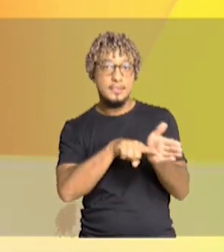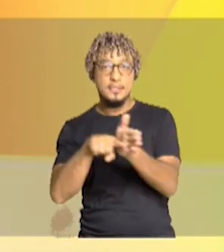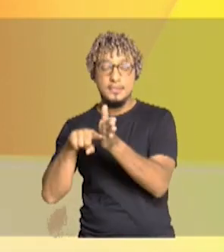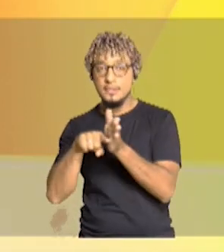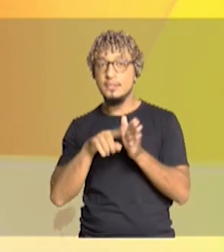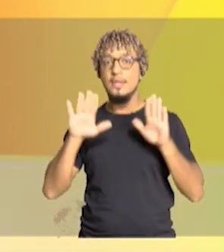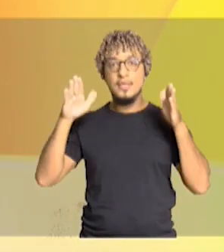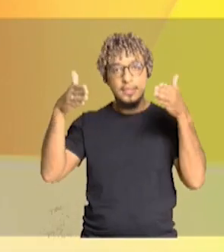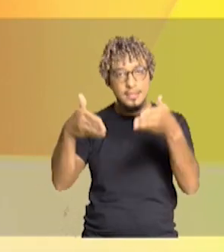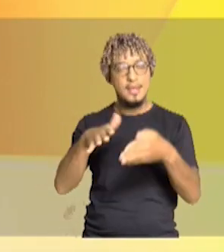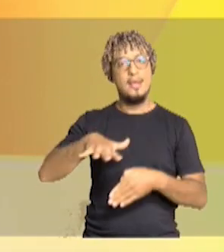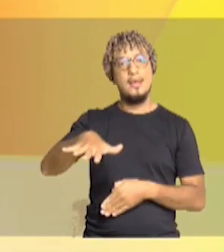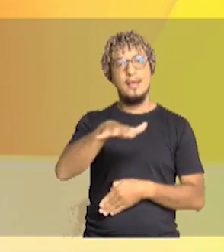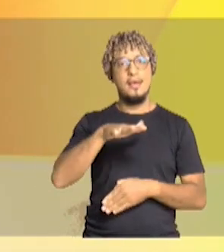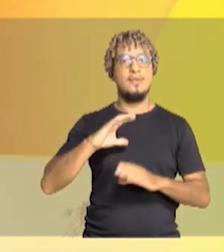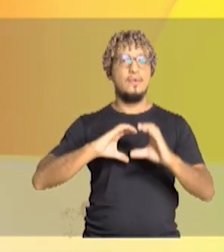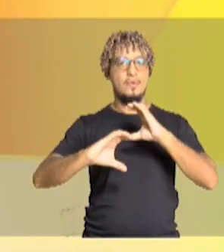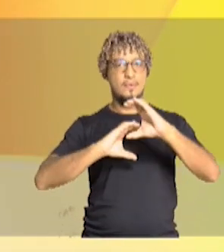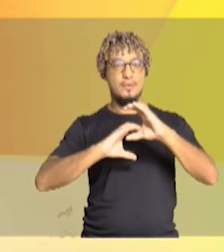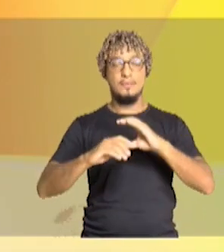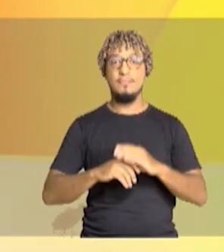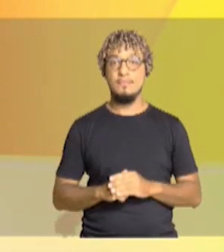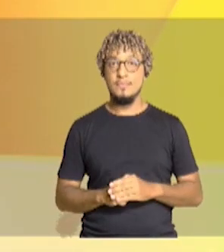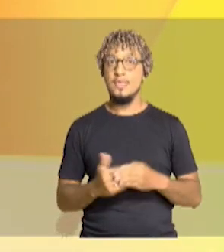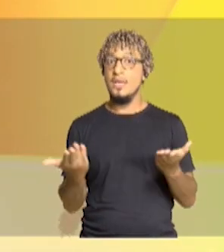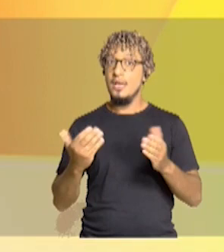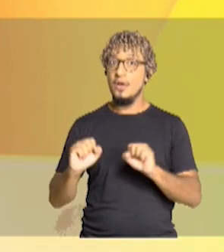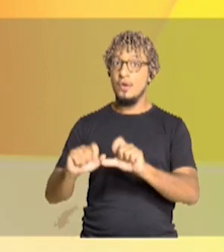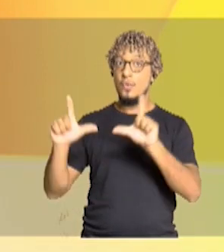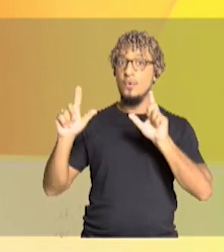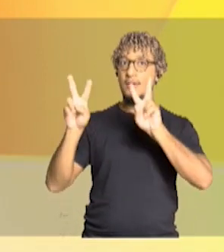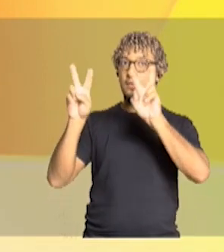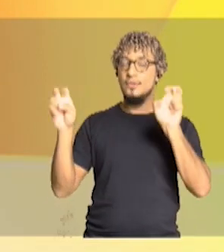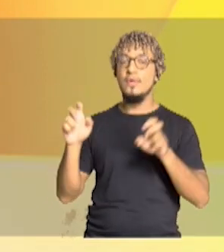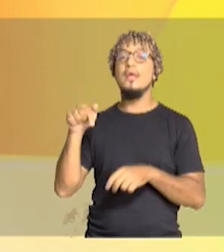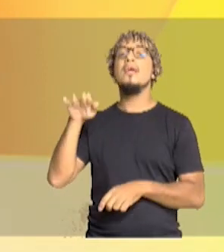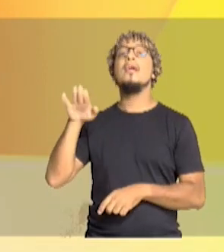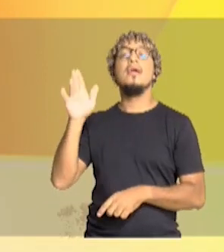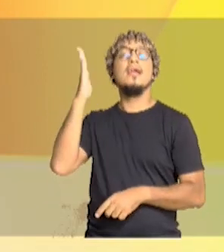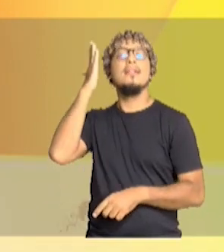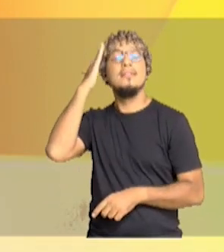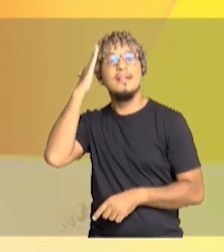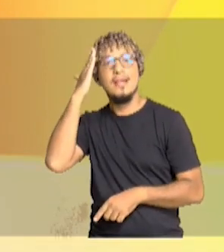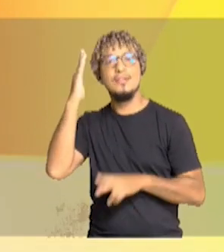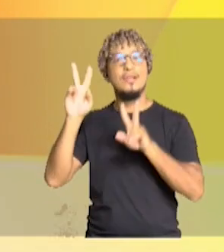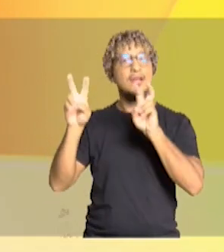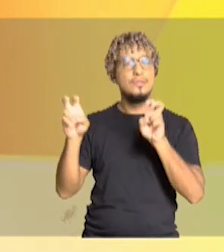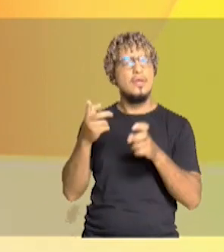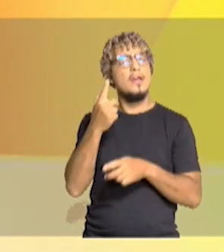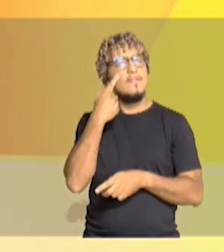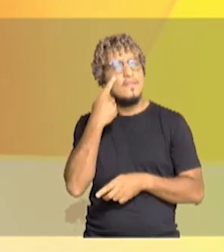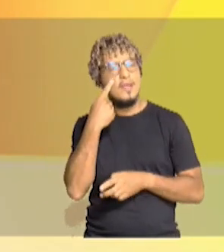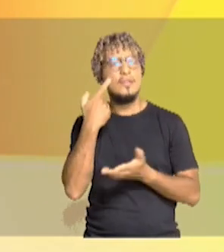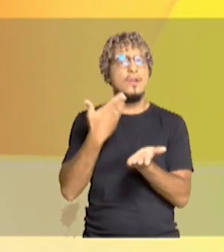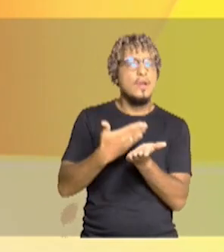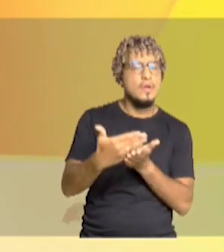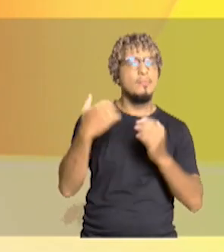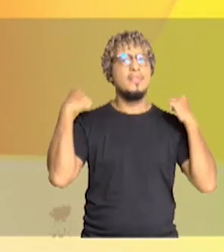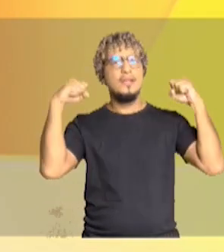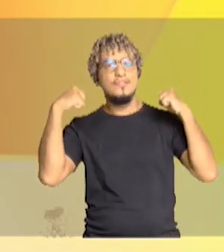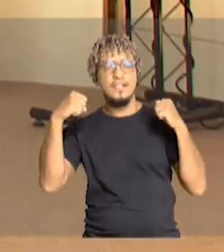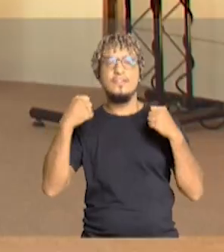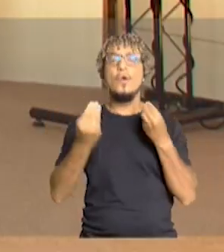aplicada na área de comunicação já no quadro quem entende do assunto veja dicas de como iniciar uma rotina de atividade